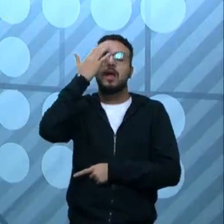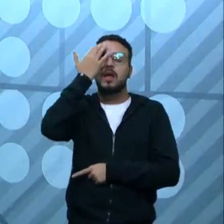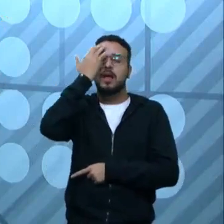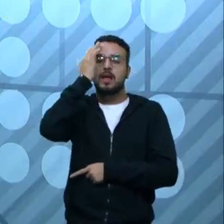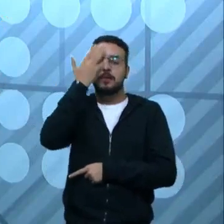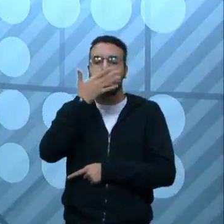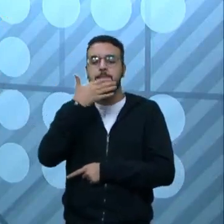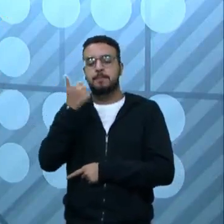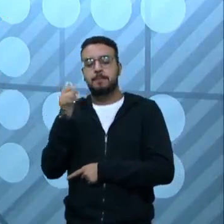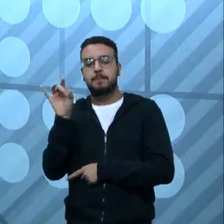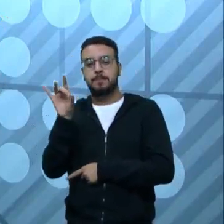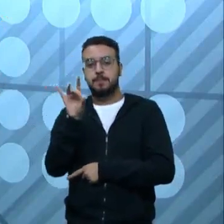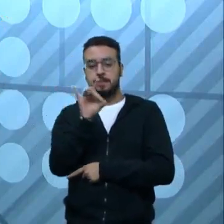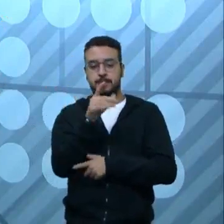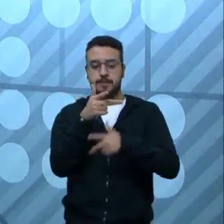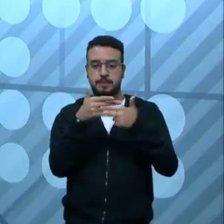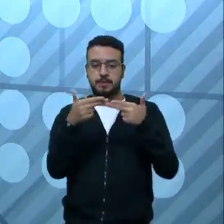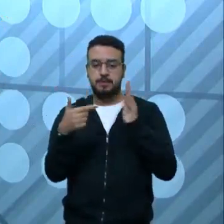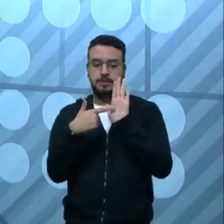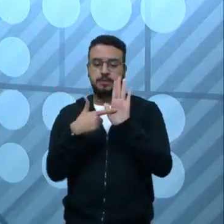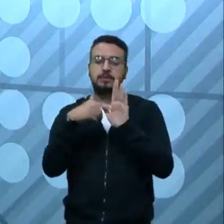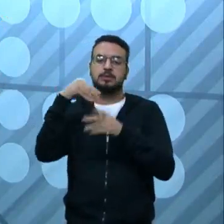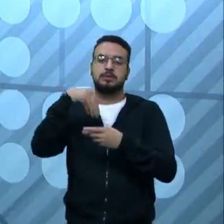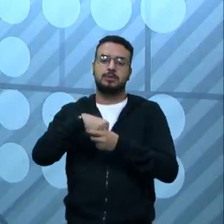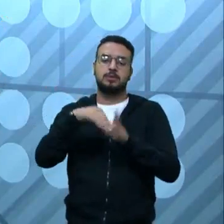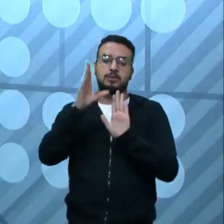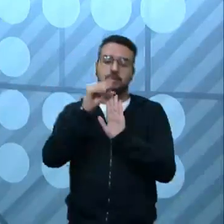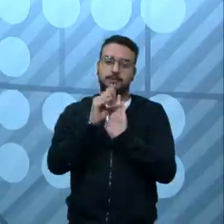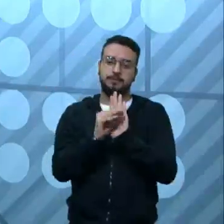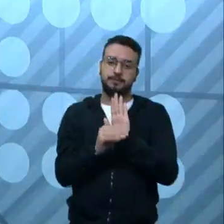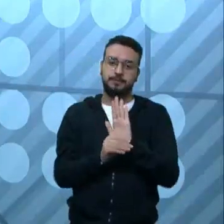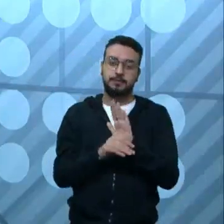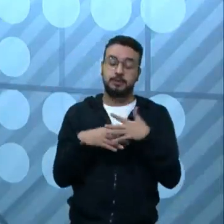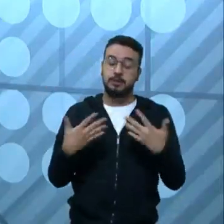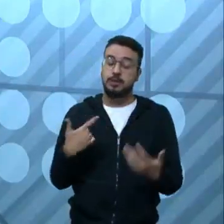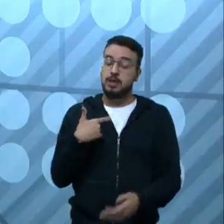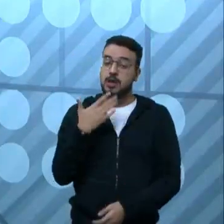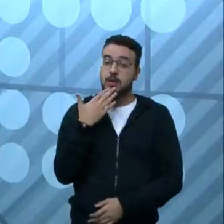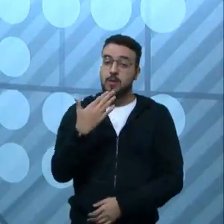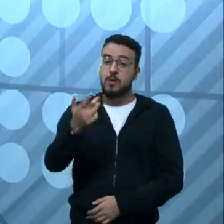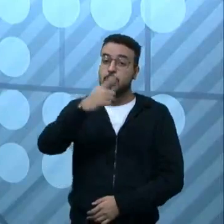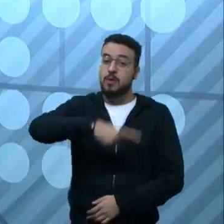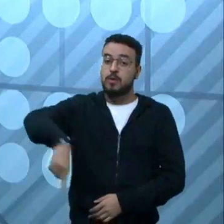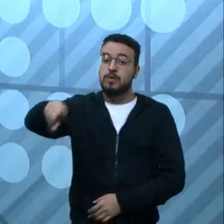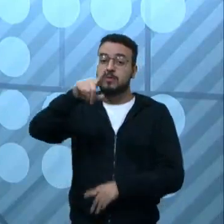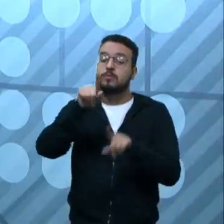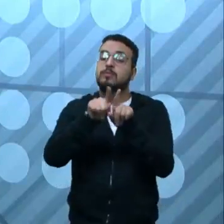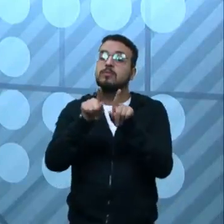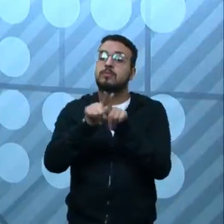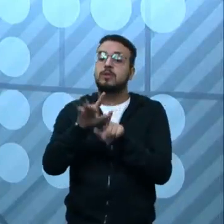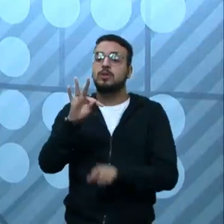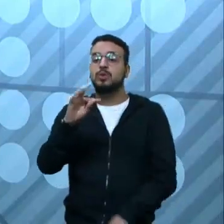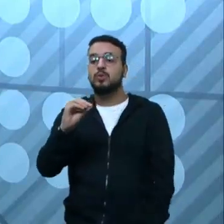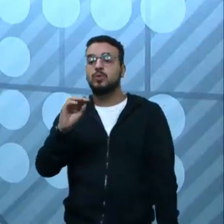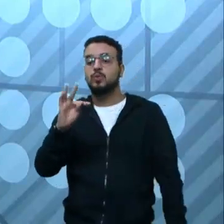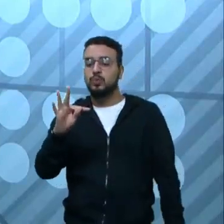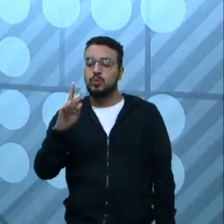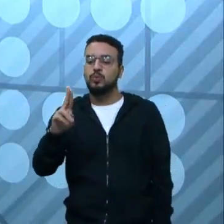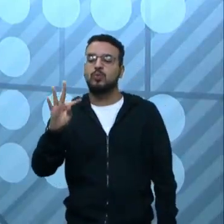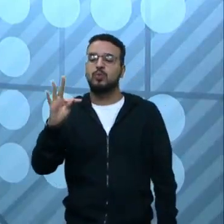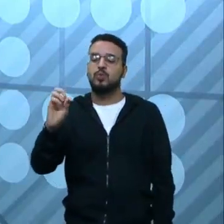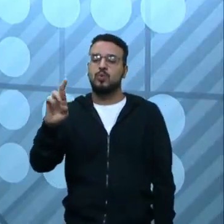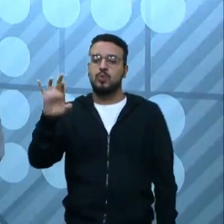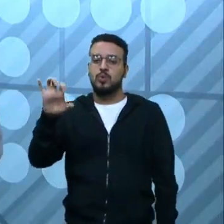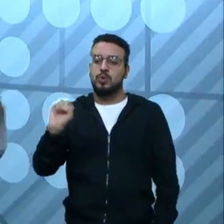cada aspecto apresentado no nosso conteúdo. Então, eu peço para vocês, e aí peço também para os tutores aí, engajarem